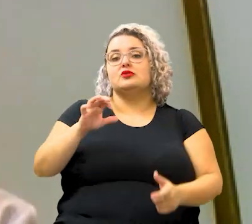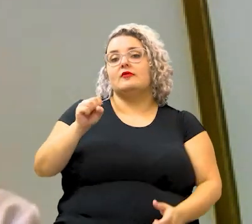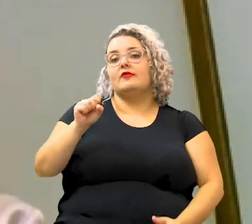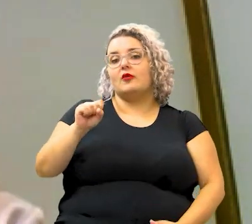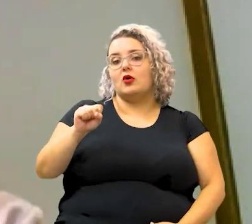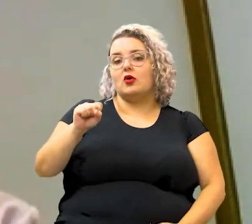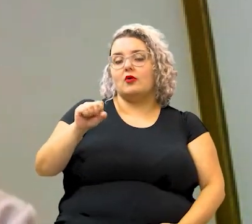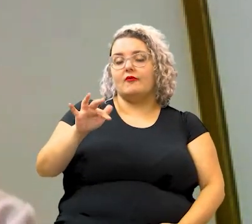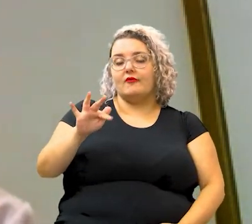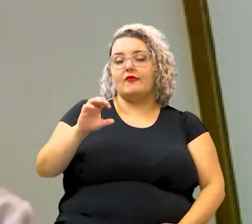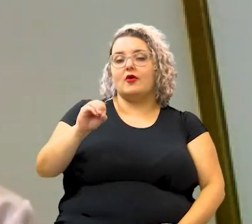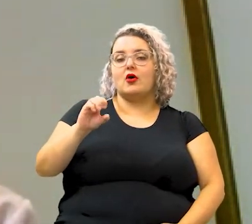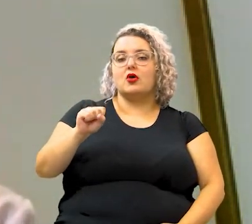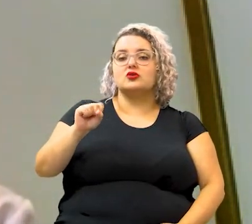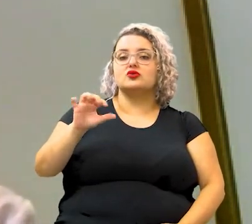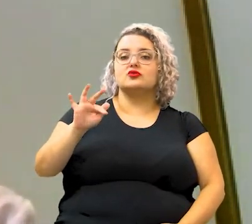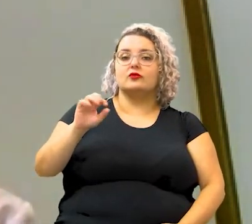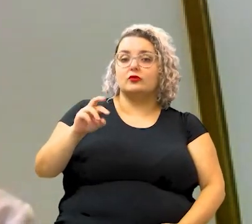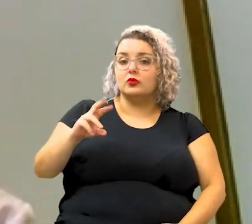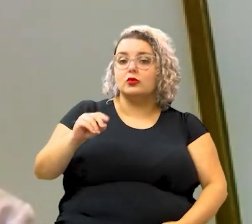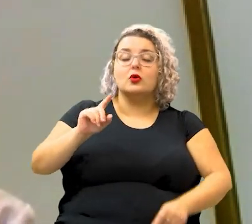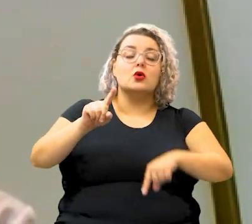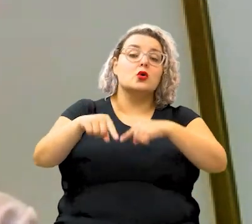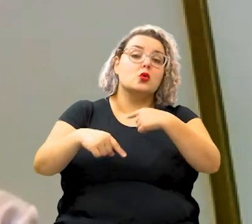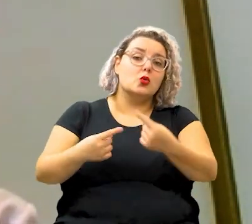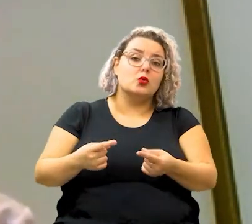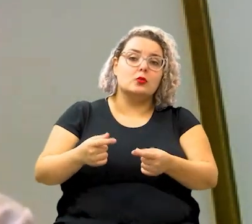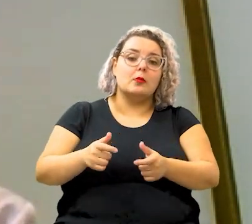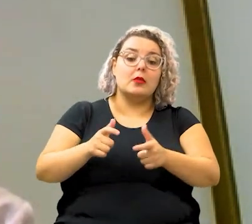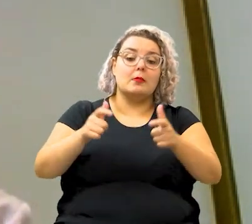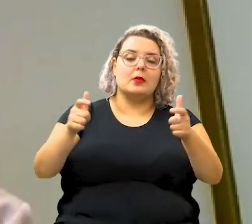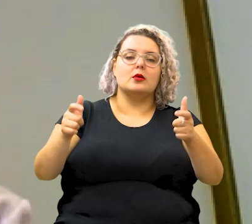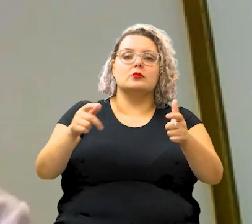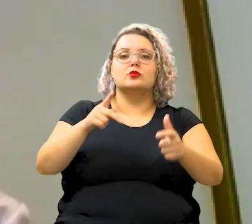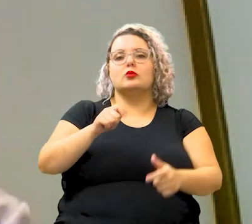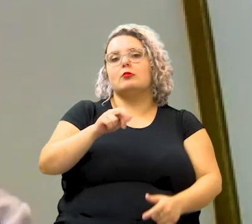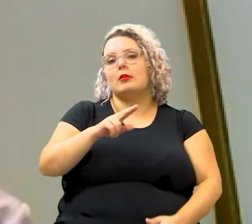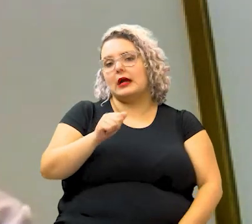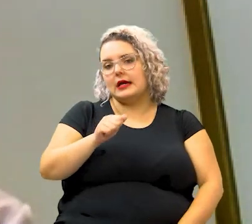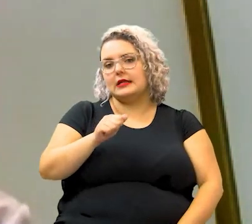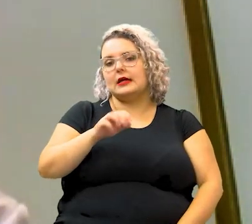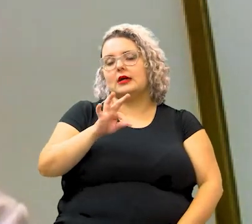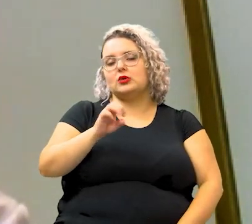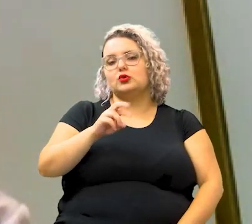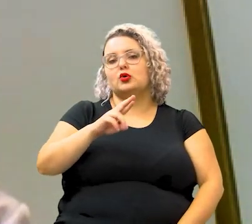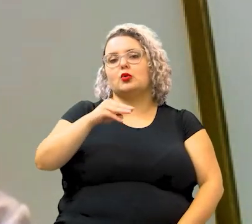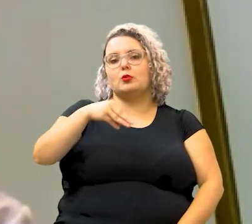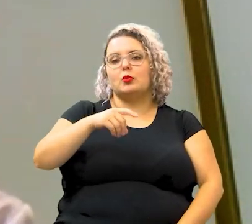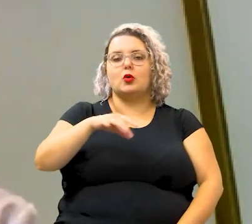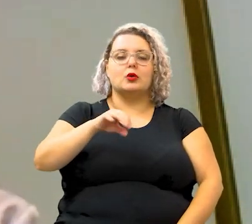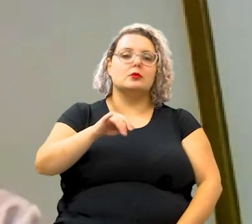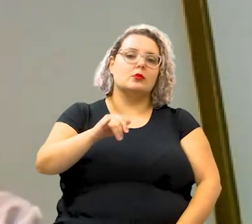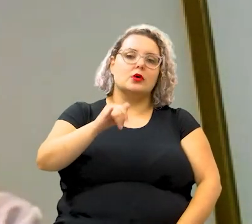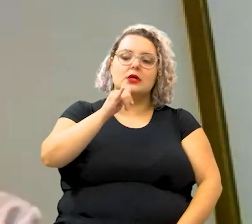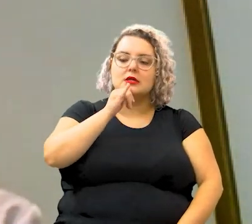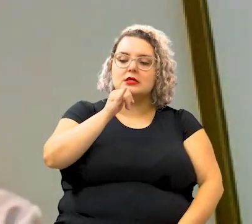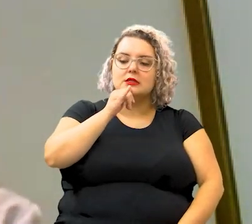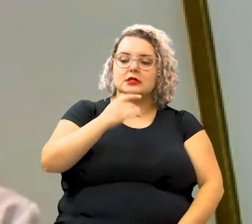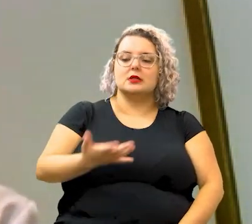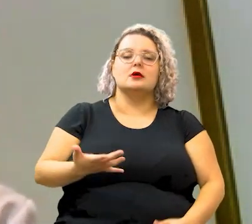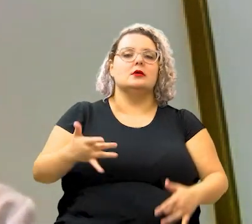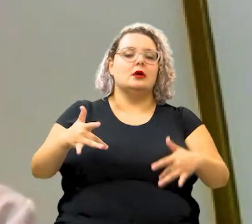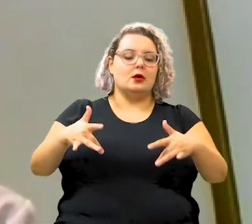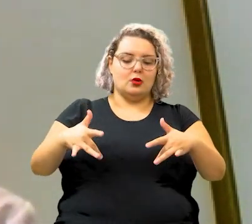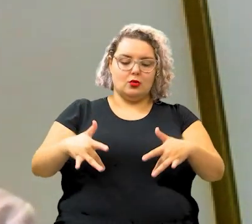fósforo e pode causar outros problemas que são relacionados ao excesso do paratormônio, né? Como, por exemplo, aumento da incidência